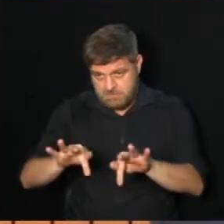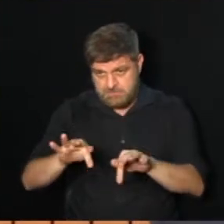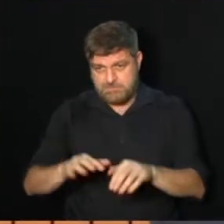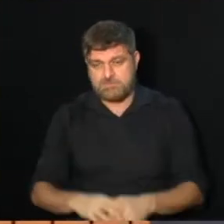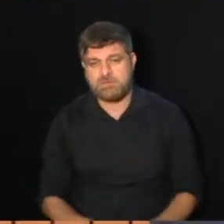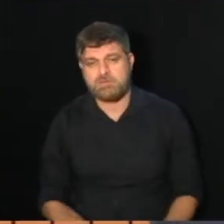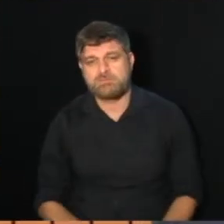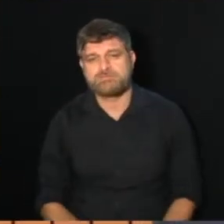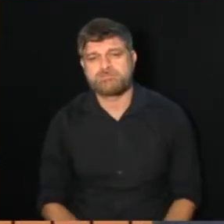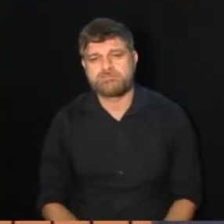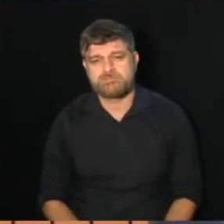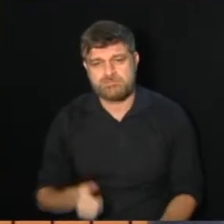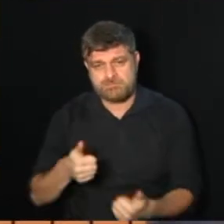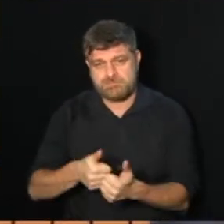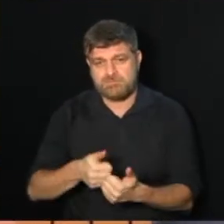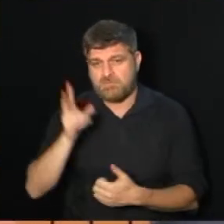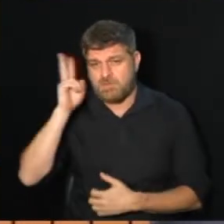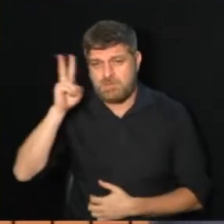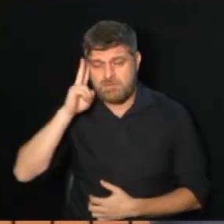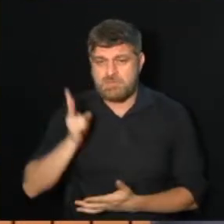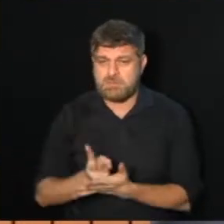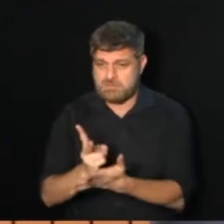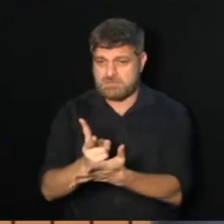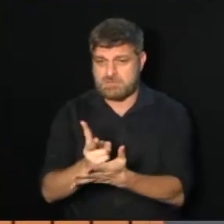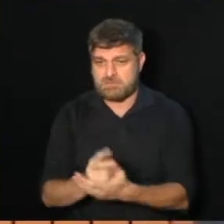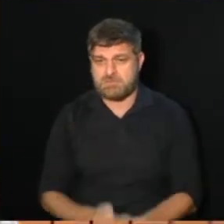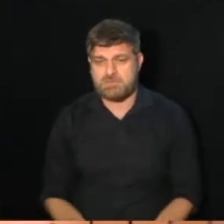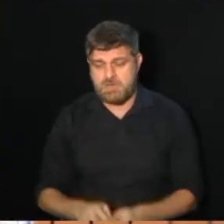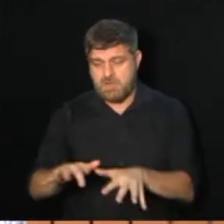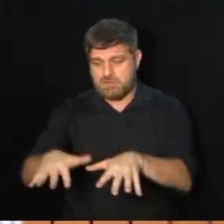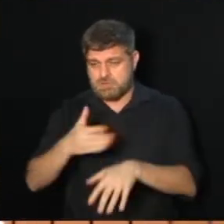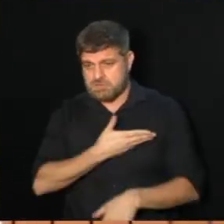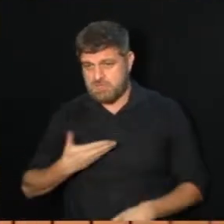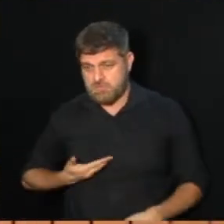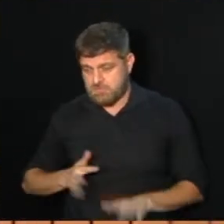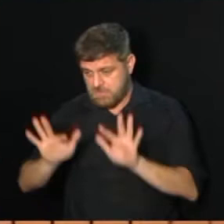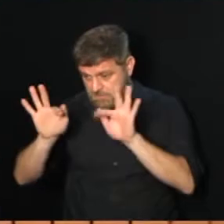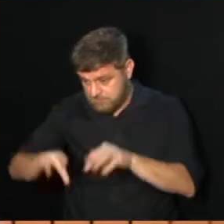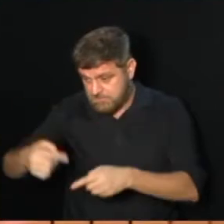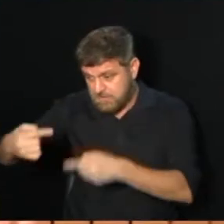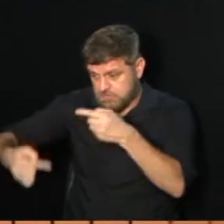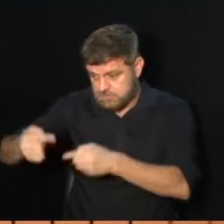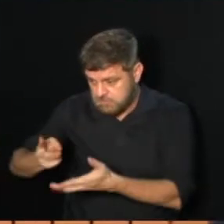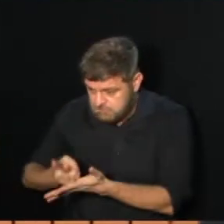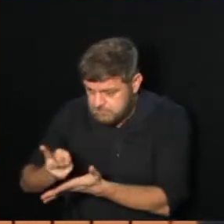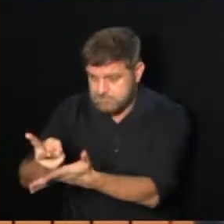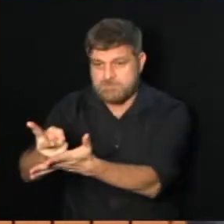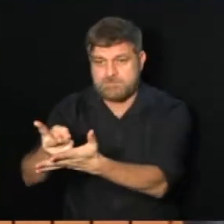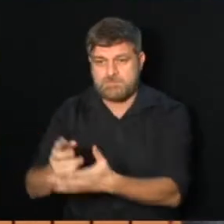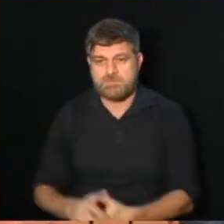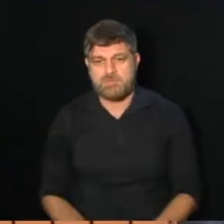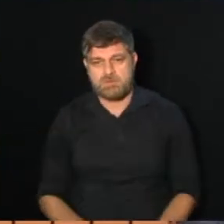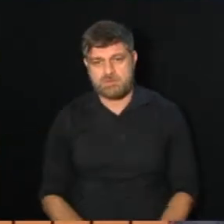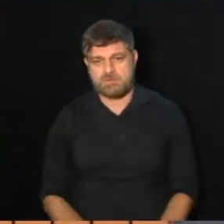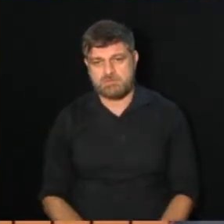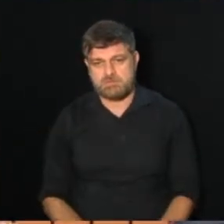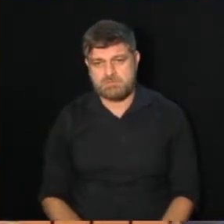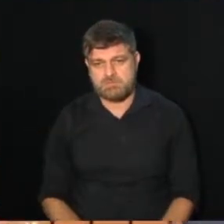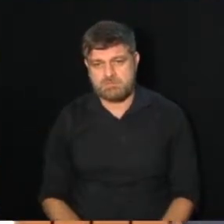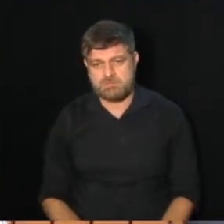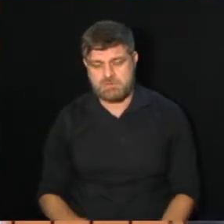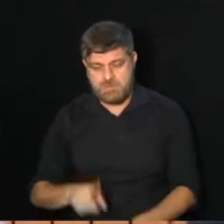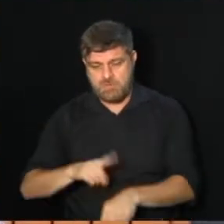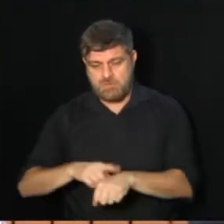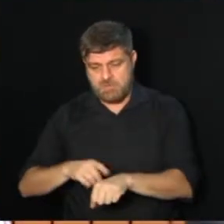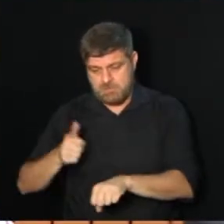encerrarmos essa audiência pública, lembrando sempre que, encerrando a audiência, nós não estamos encerrando a discussão. Pelo contrário, tão logo